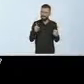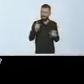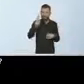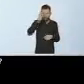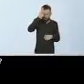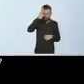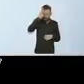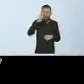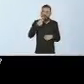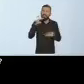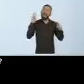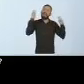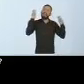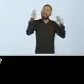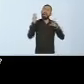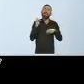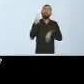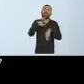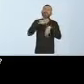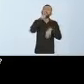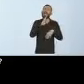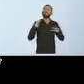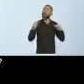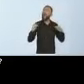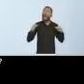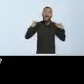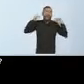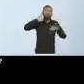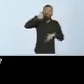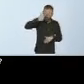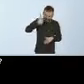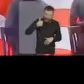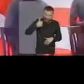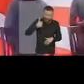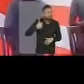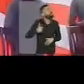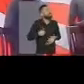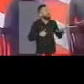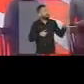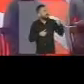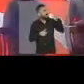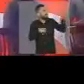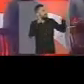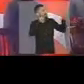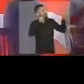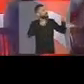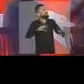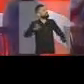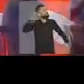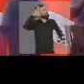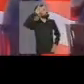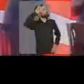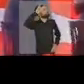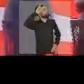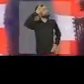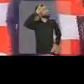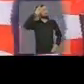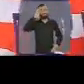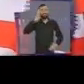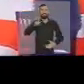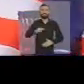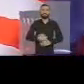O lema de Bolsonaro é mesmo o Brasil acima de tudo, como ele diz? Minha continência, a bandeira americana.